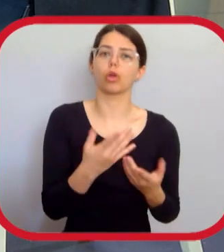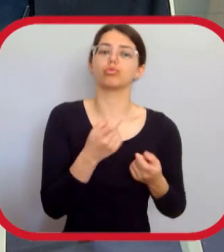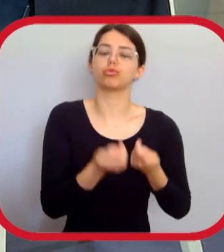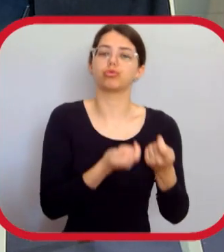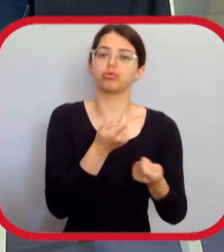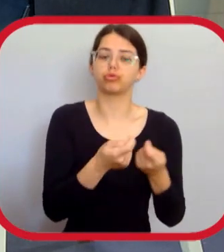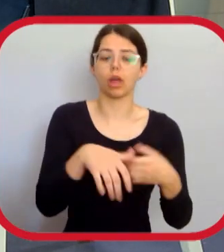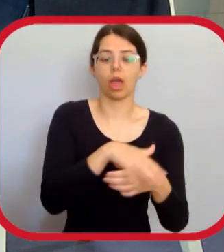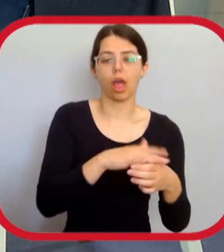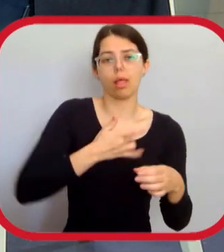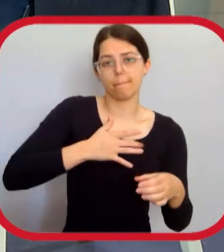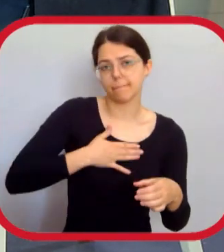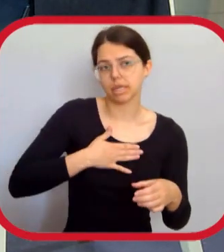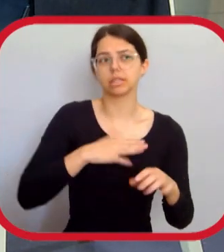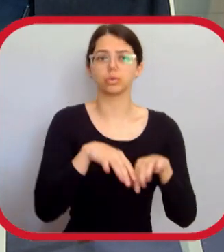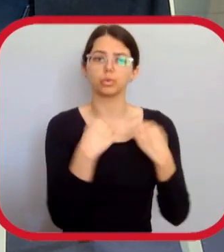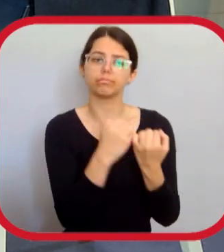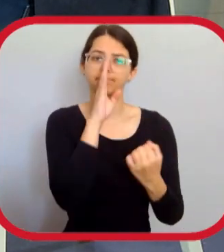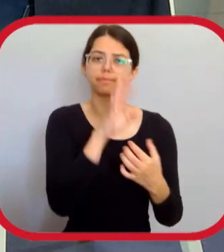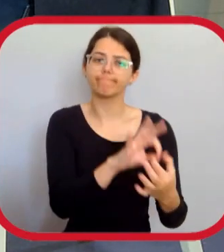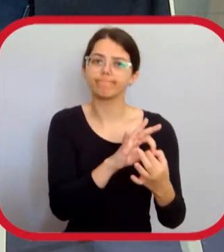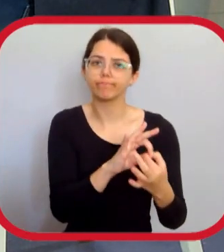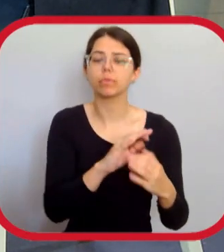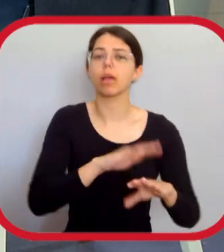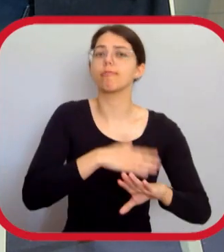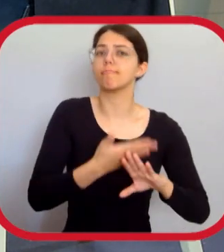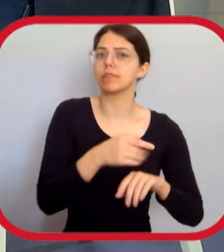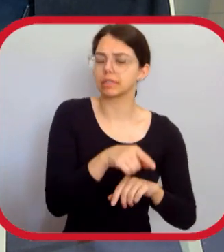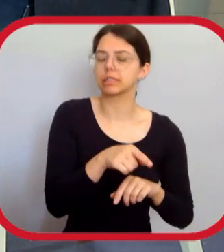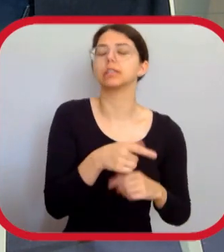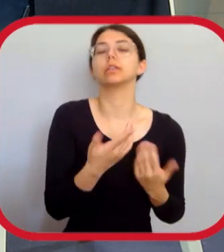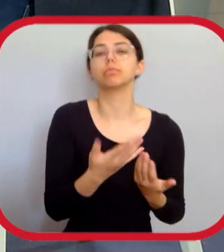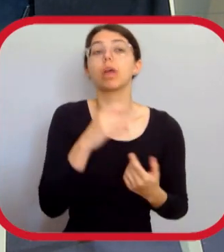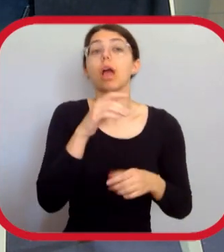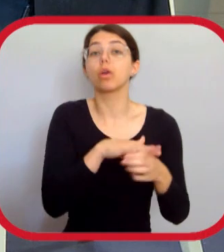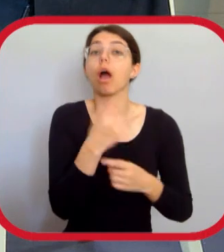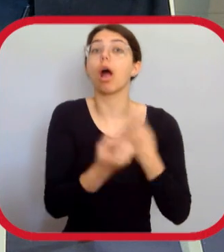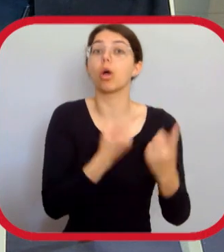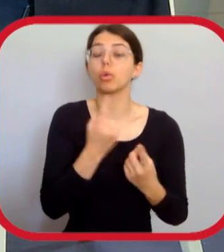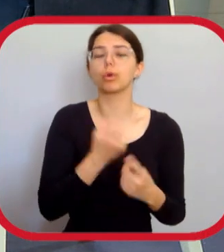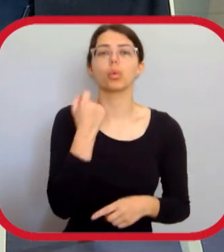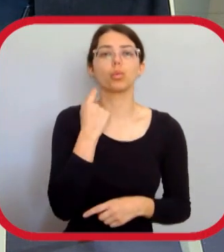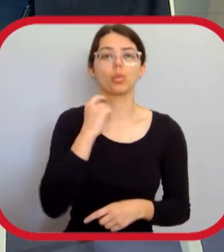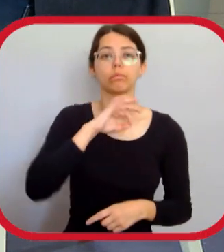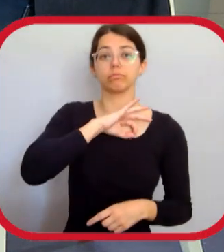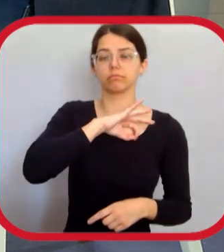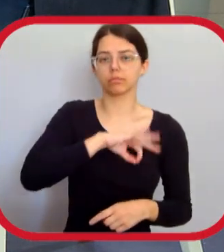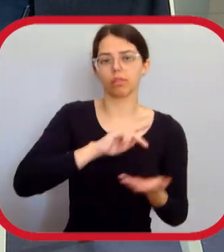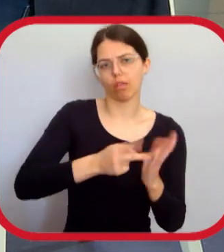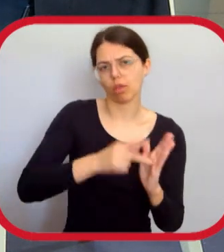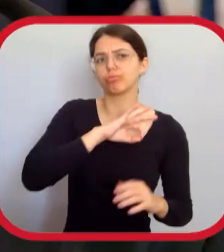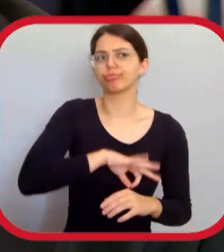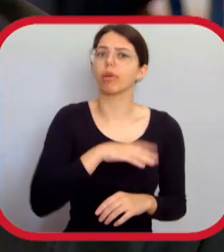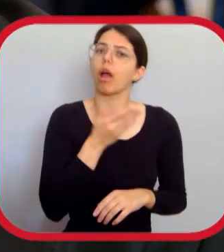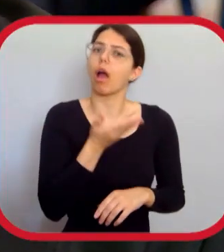começado a ligar-se também mais diretamente às empresas e à sociedade e, eventualmente, em alguns casos, até oferecer cursos